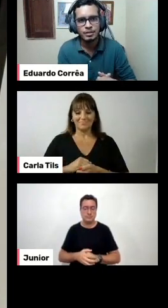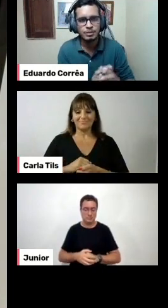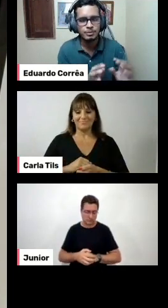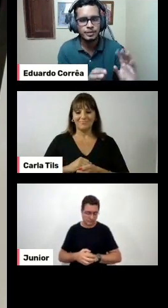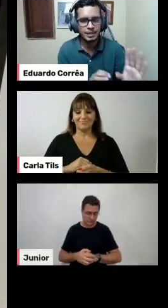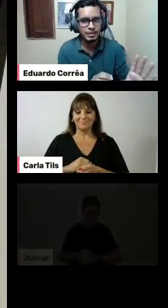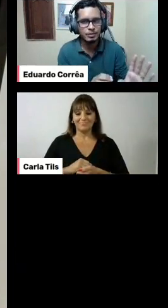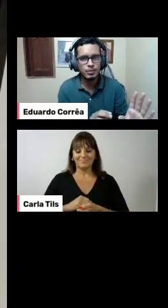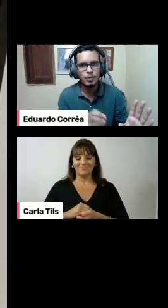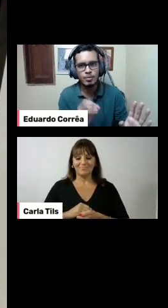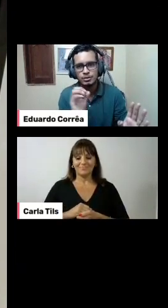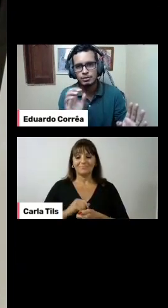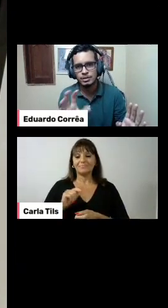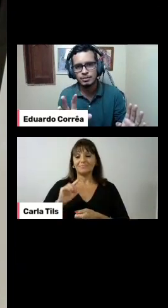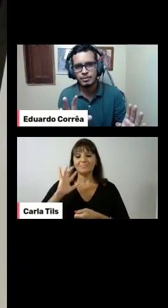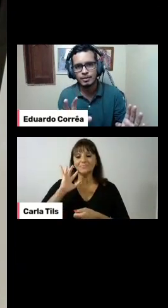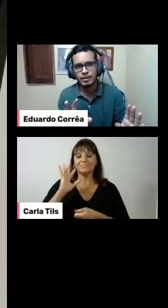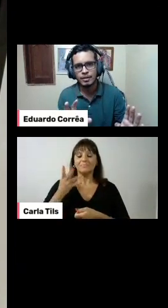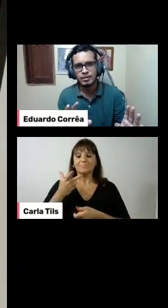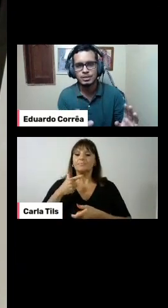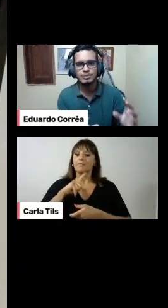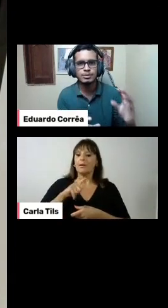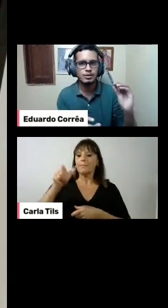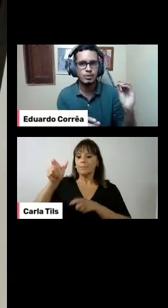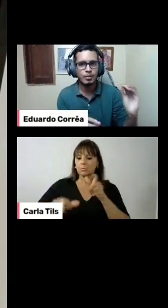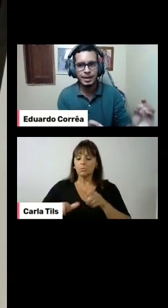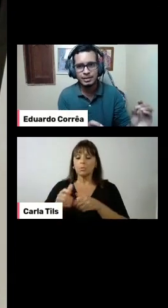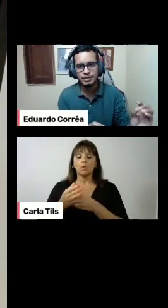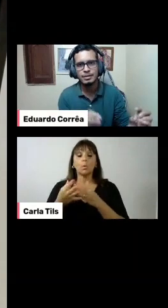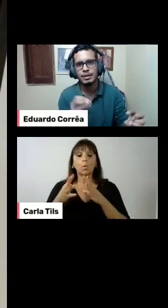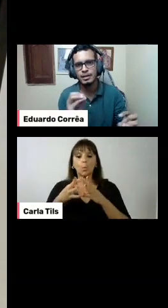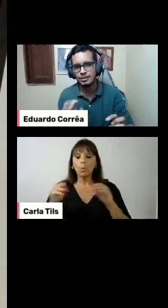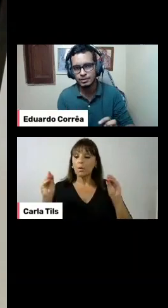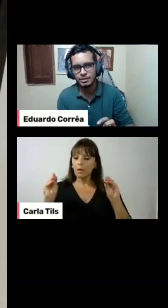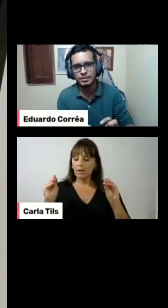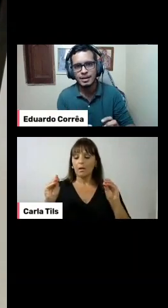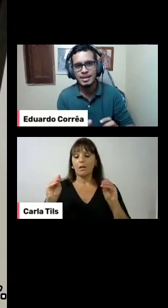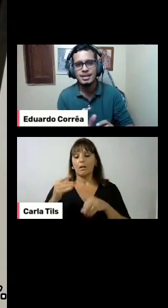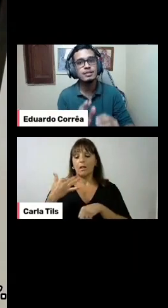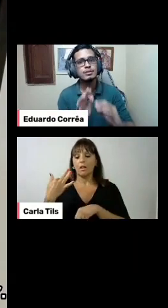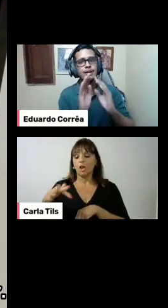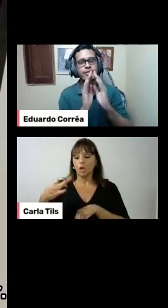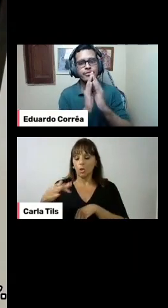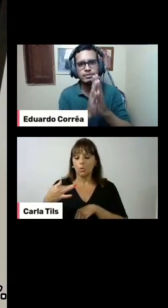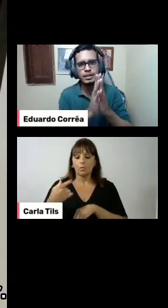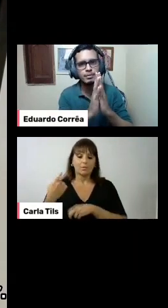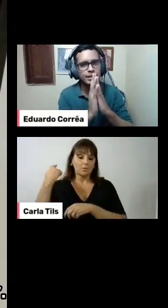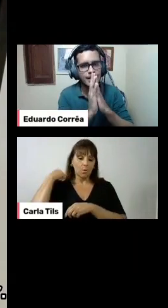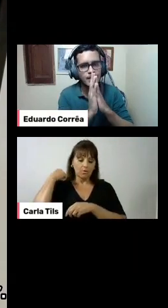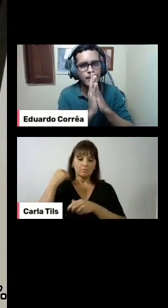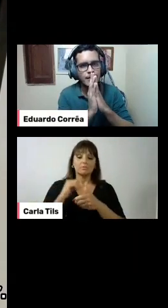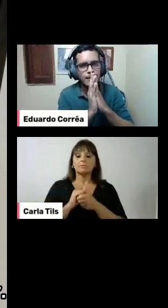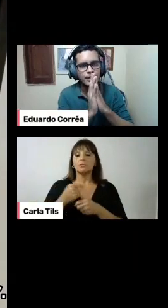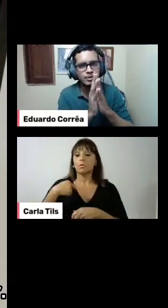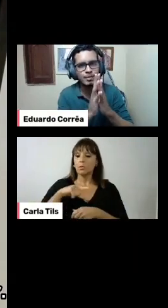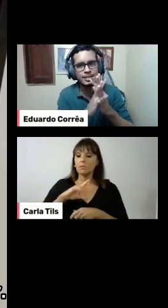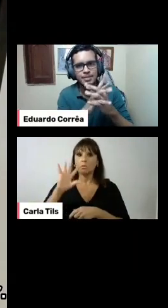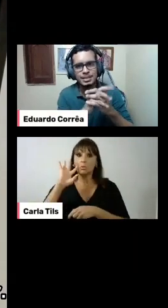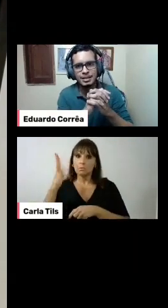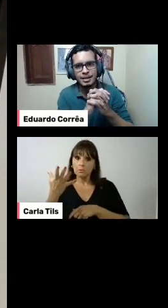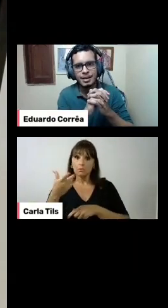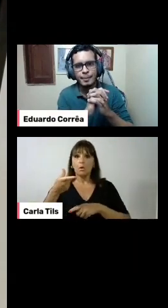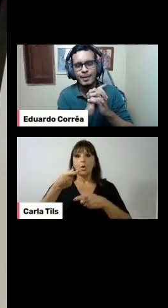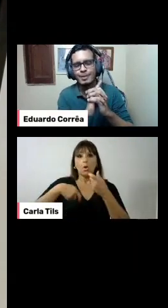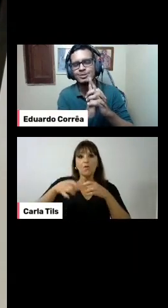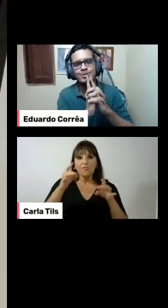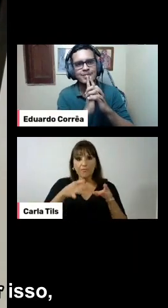Nós estamos vendendo uma solução. Nós estamos tendo um comércio eletrônico. E isso é fundamental que a gente comece a